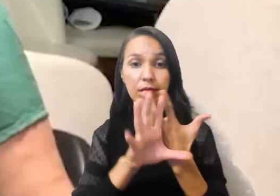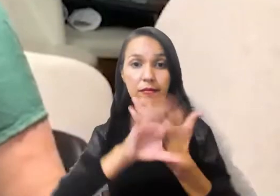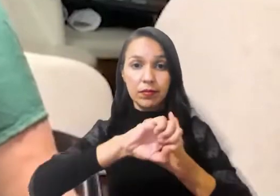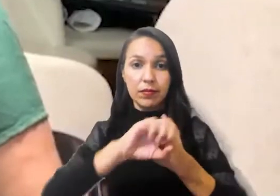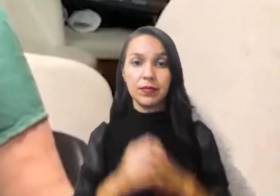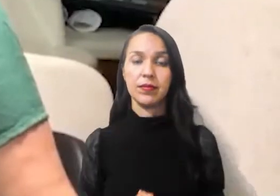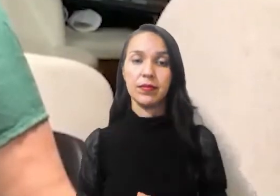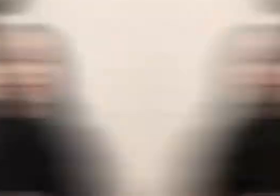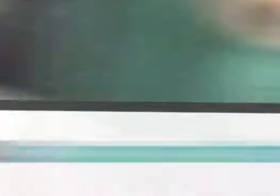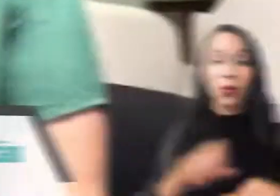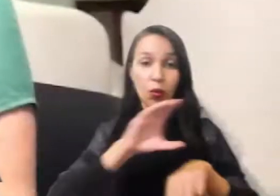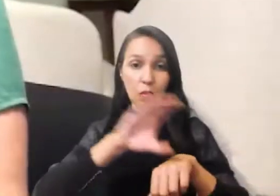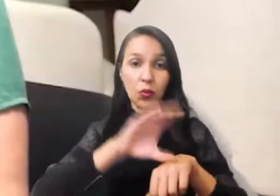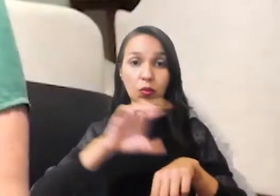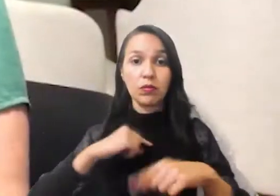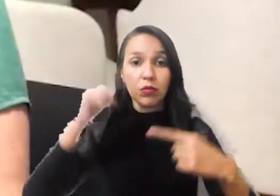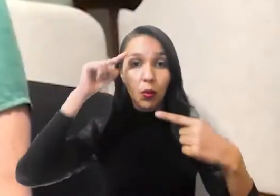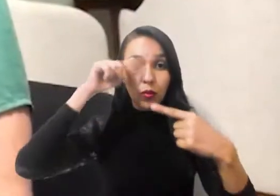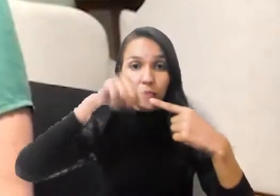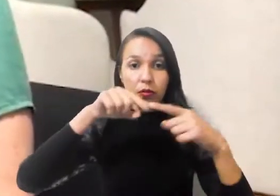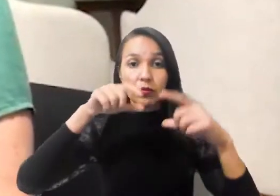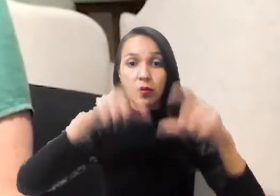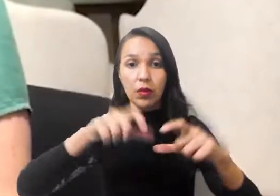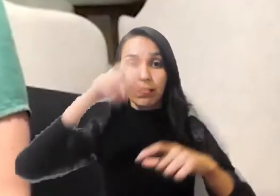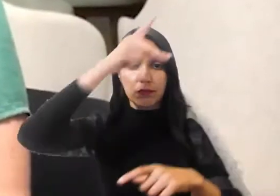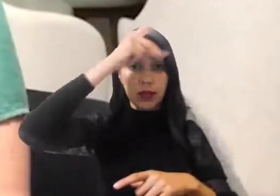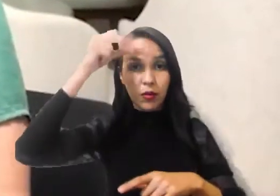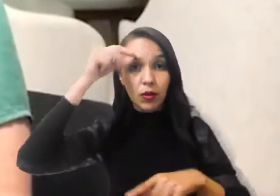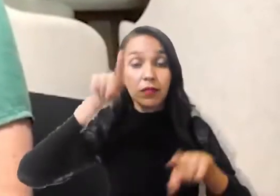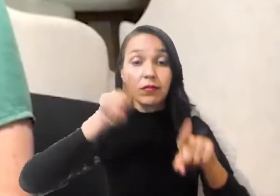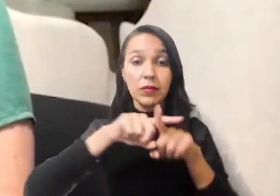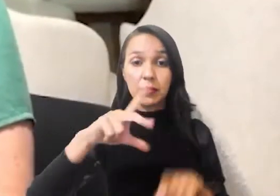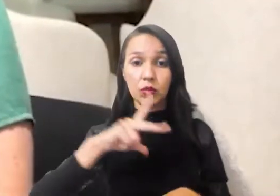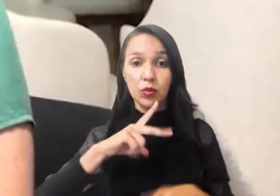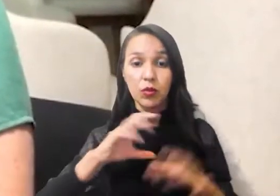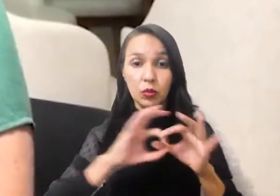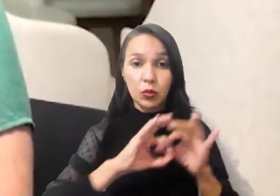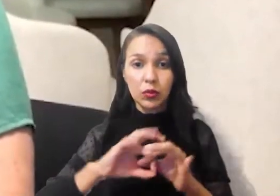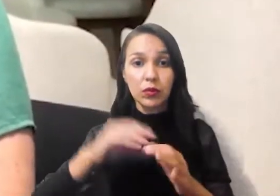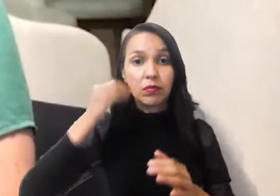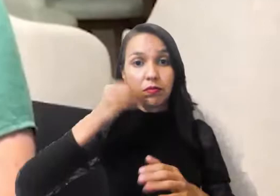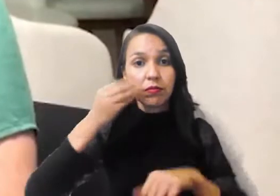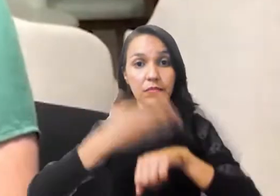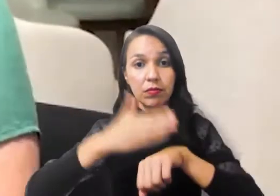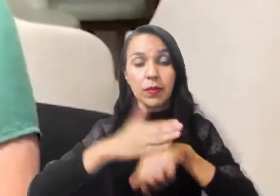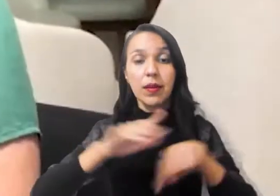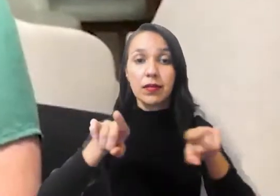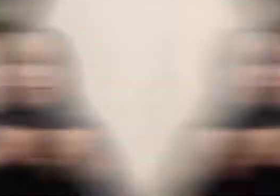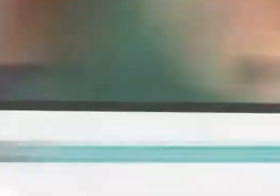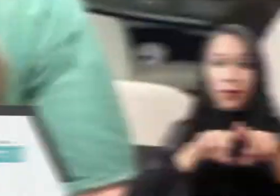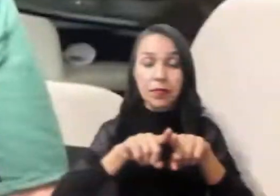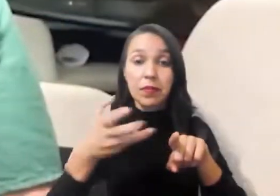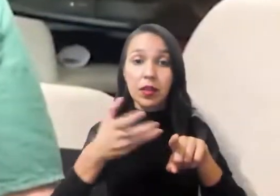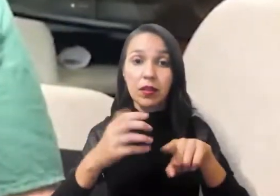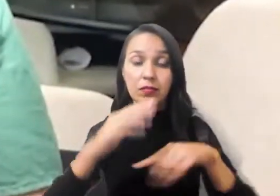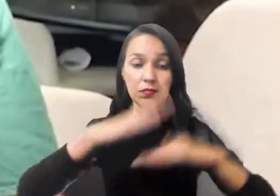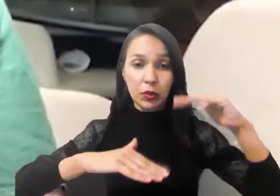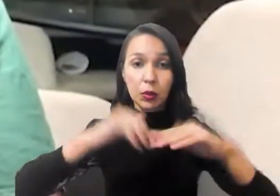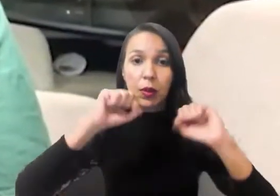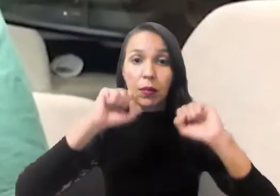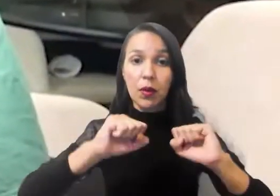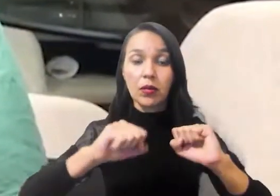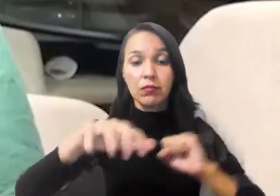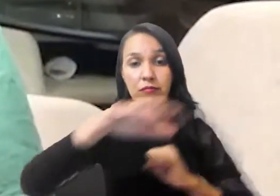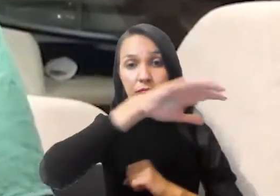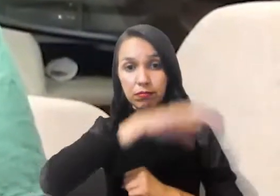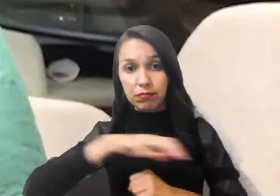e interdisciplinar. O curso tem projetos com setores público e privado, aliando a vivência teórica com a prática. Queremos formar um